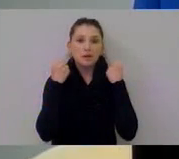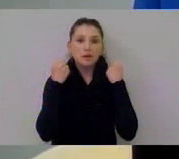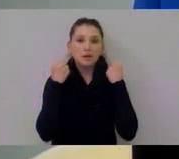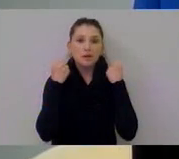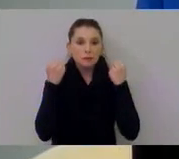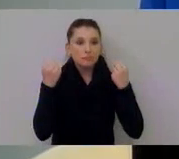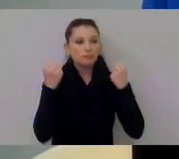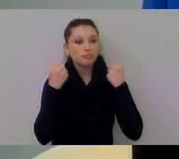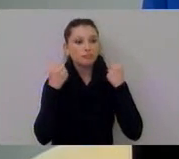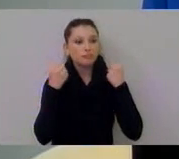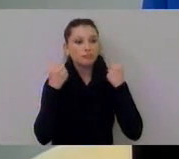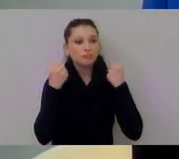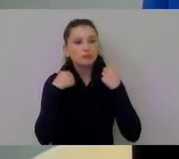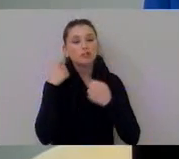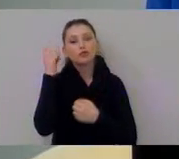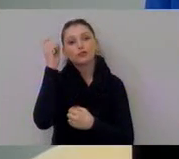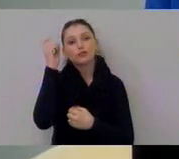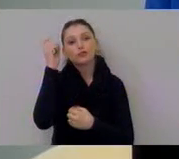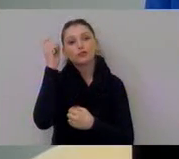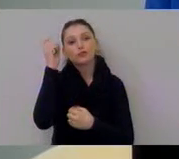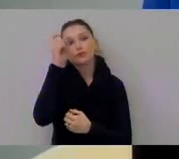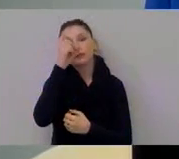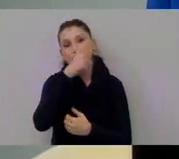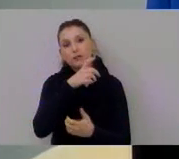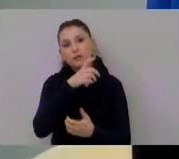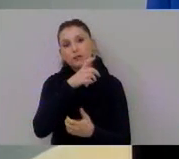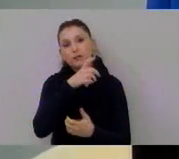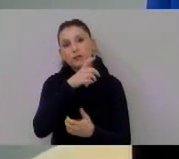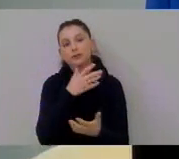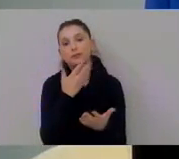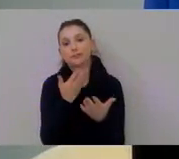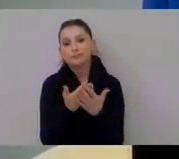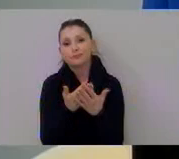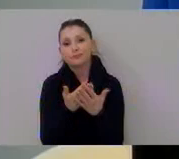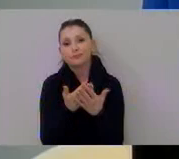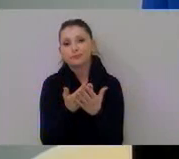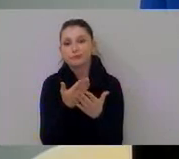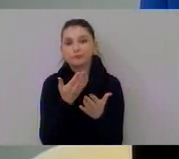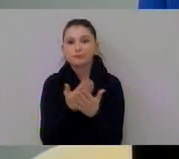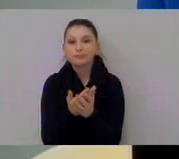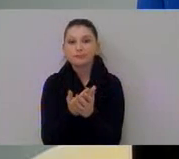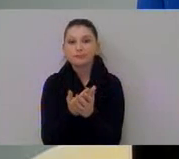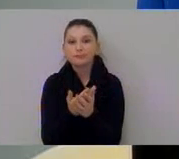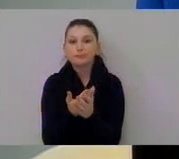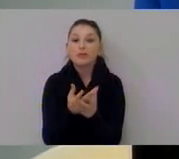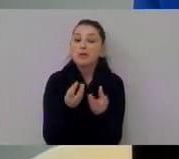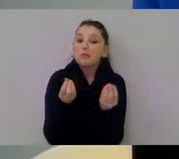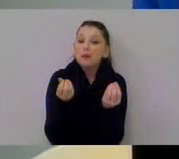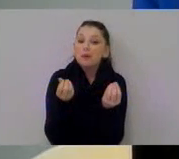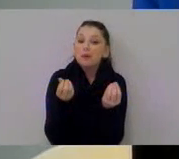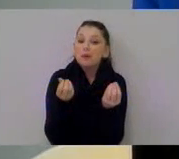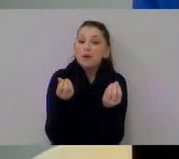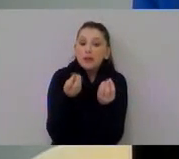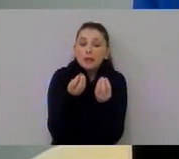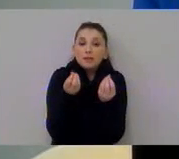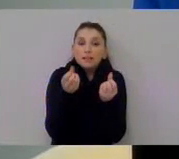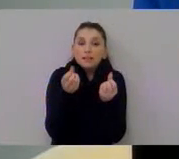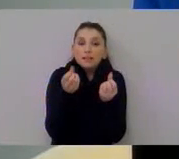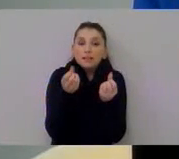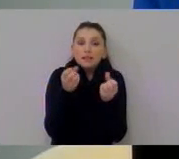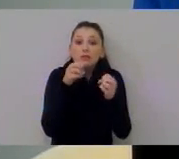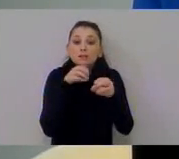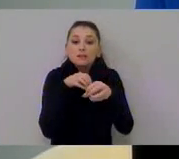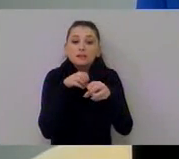traz a discussão da questão da qualidade de ensino. Discutir qualidade de